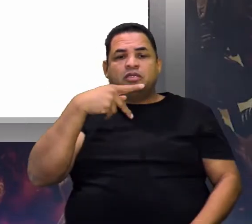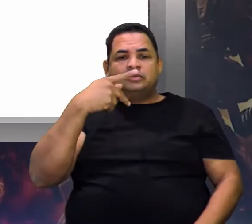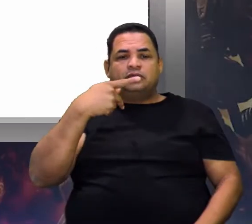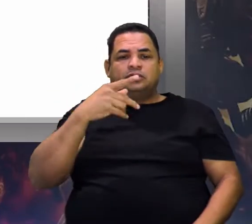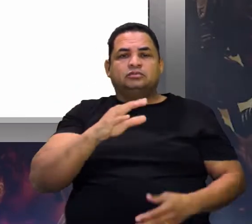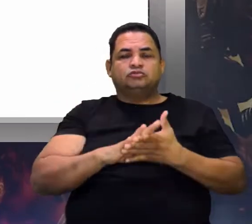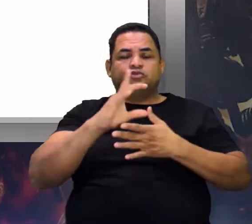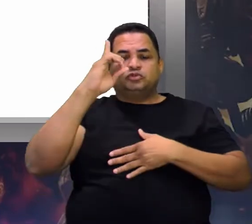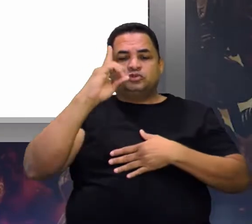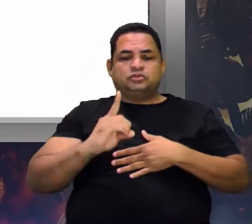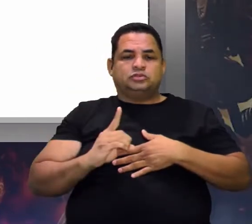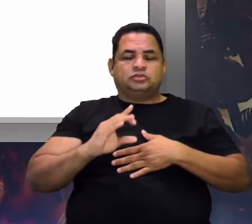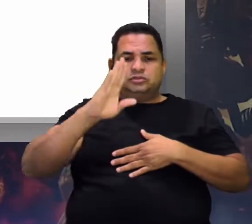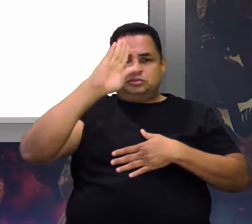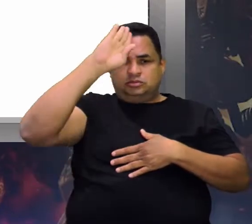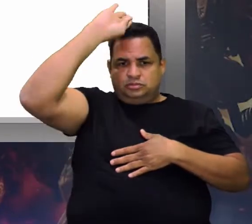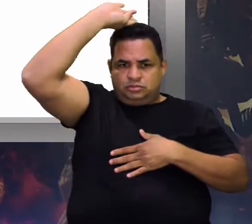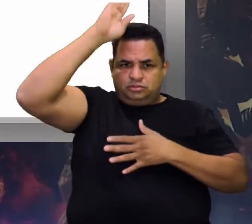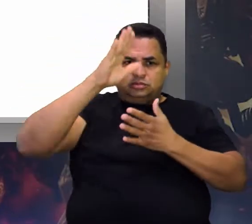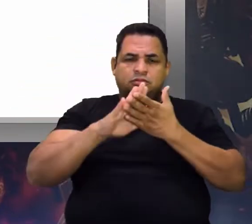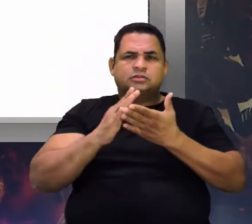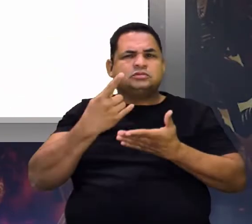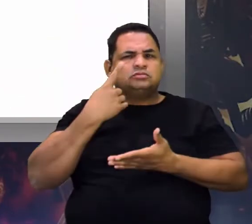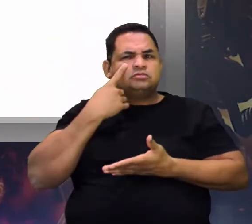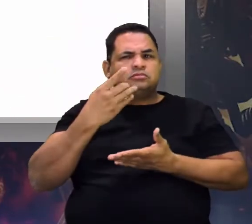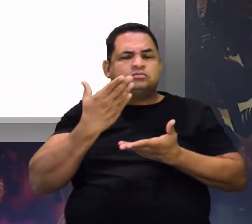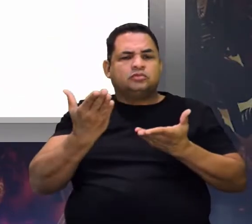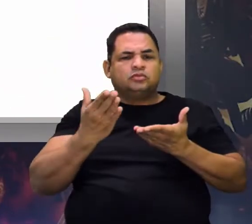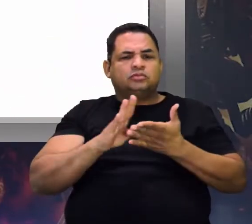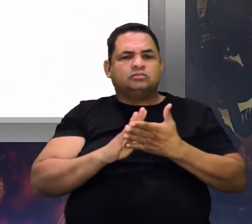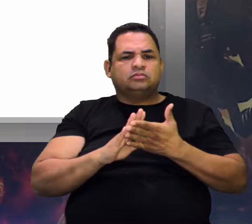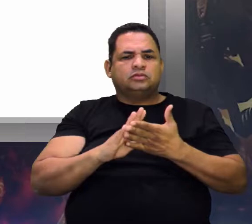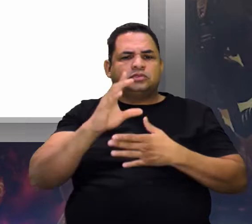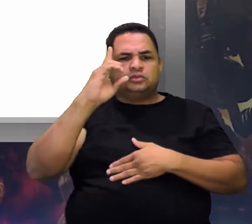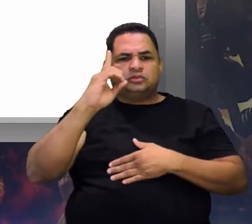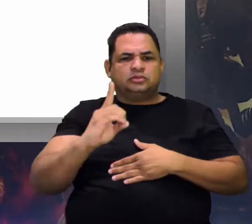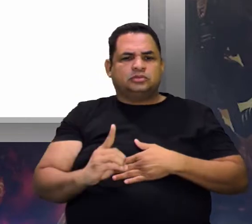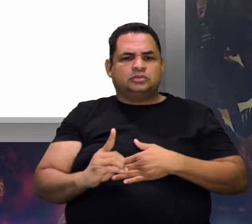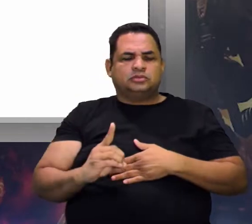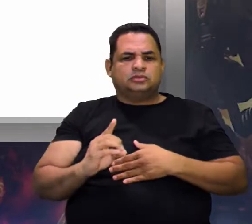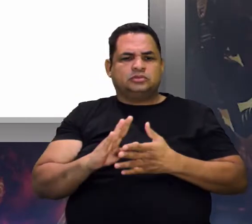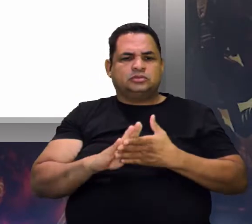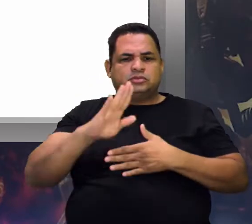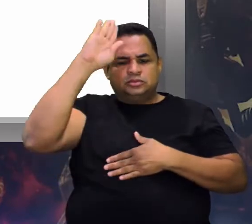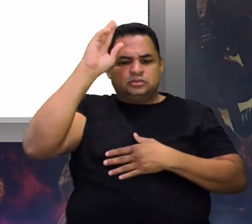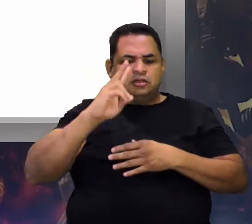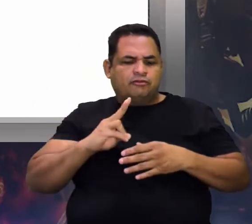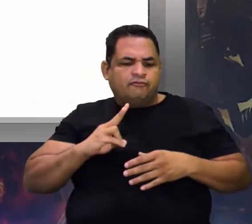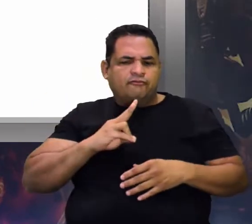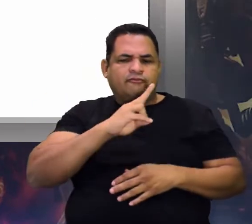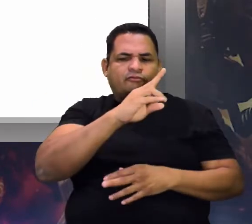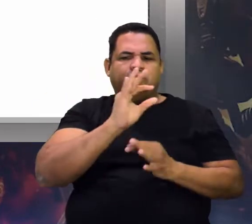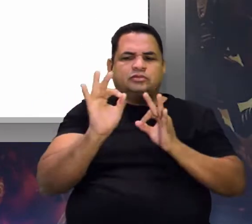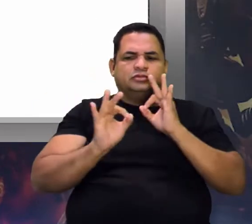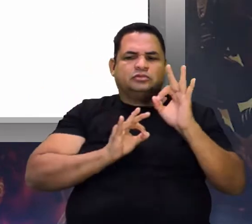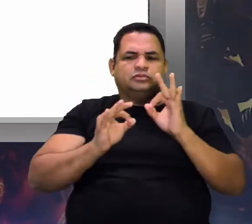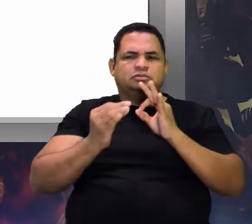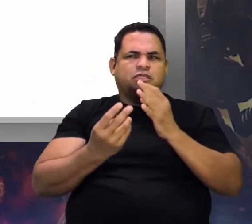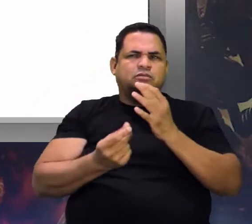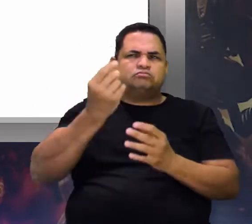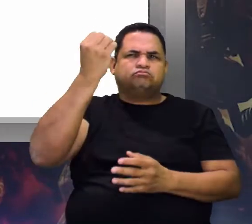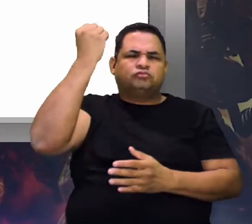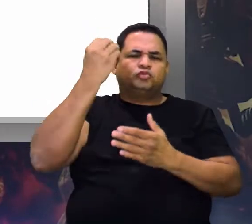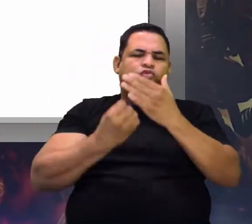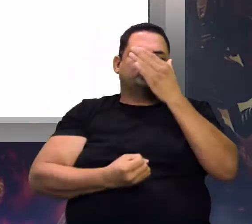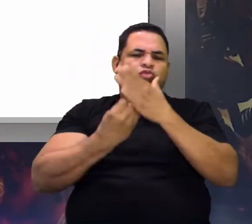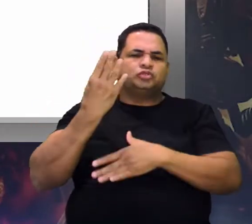romano. Para vocês observarem o quanto o direito romano ele é um direito forte, criado lá na